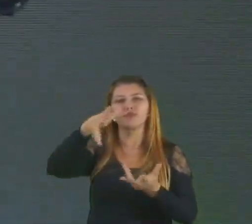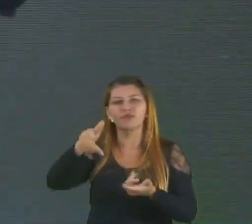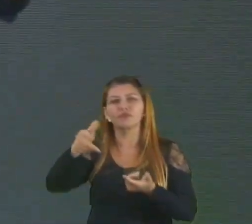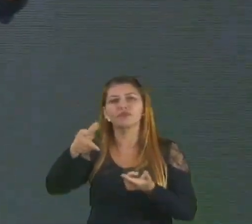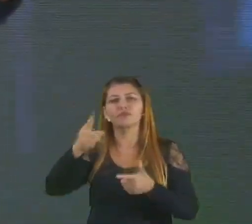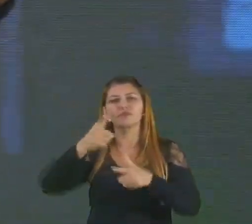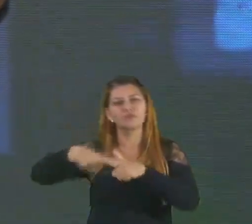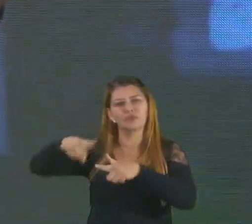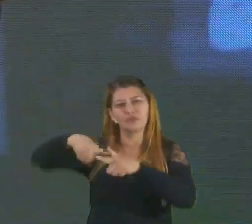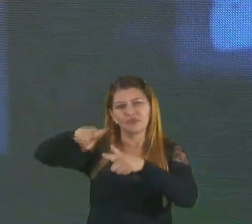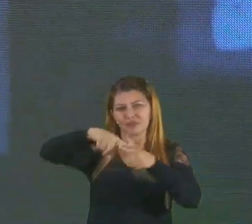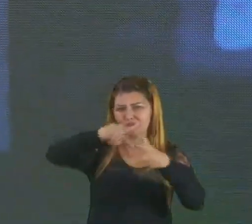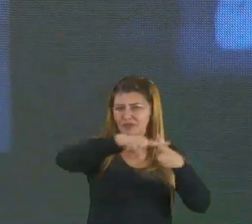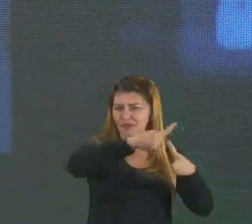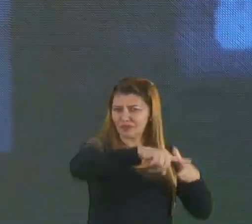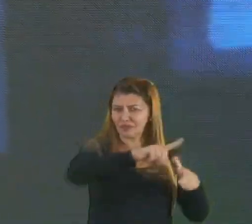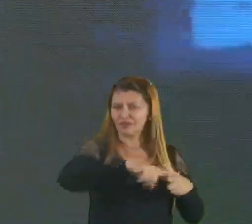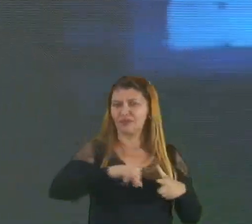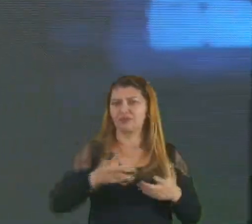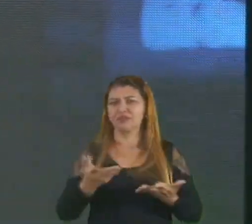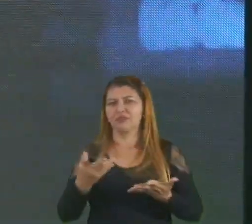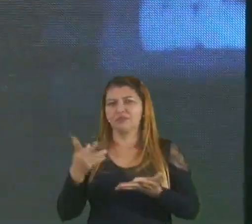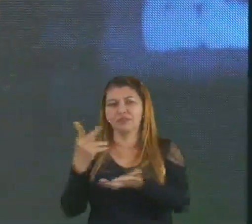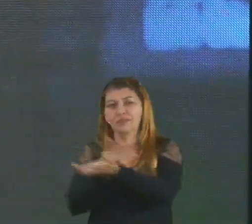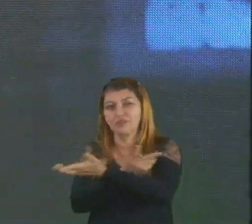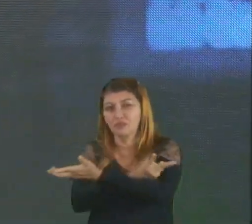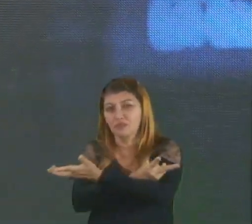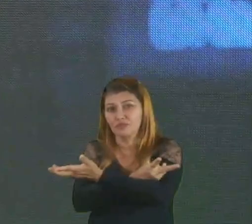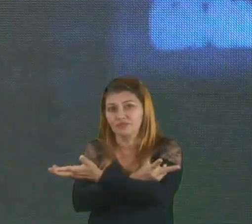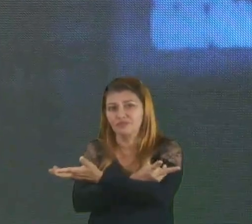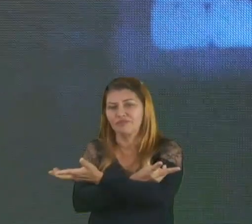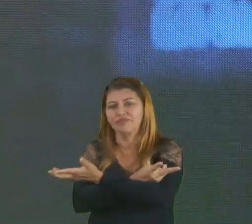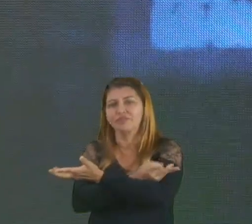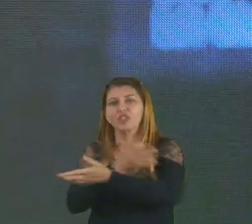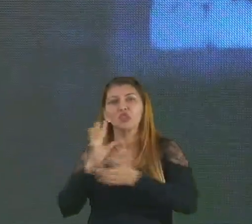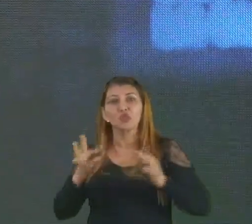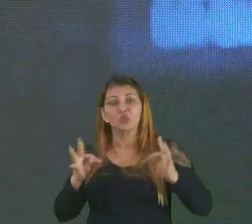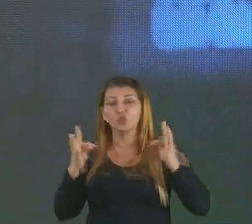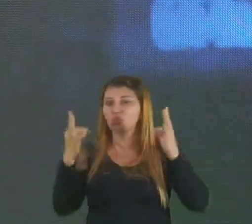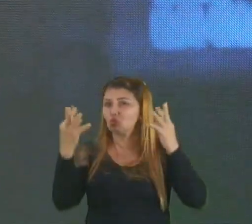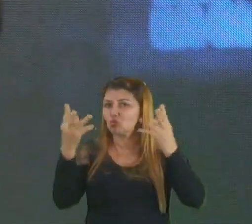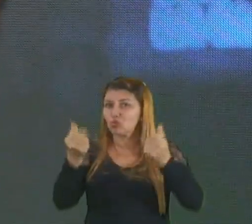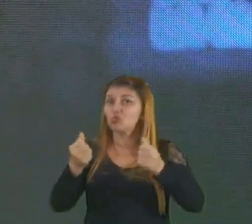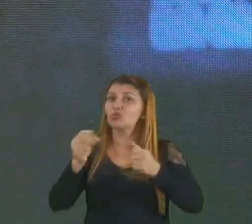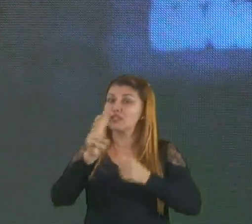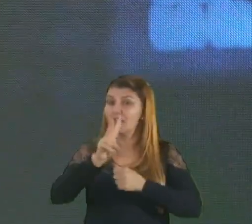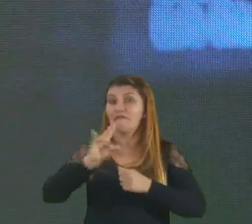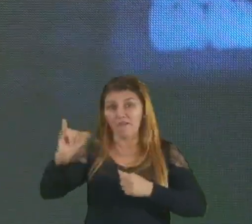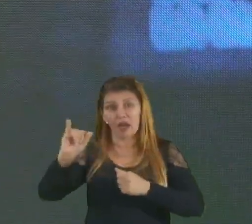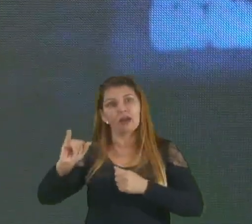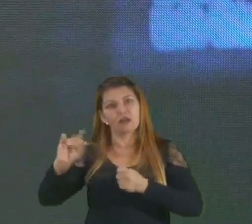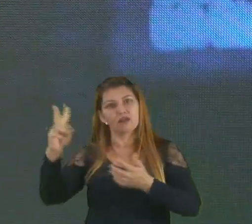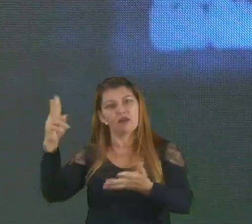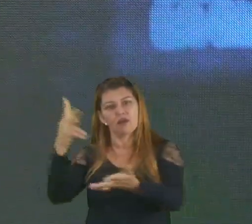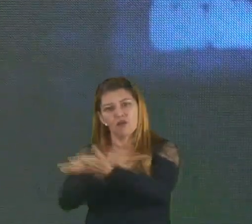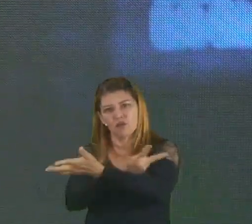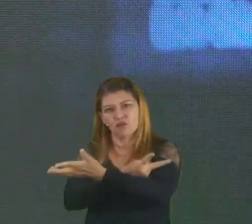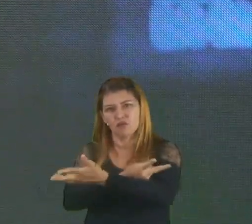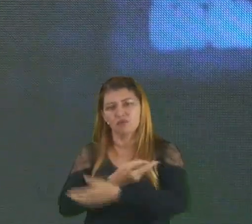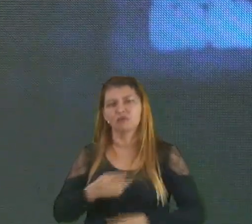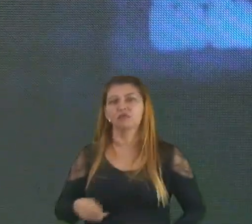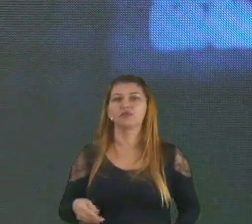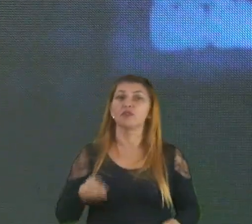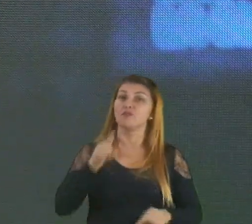dos fatos que estão acontecendo, diante de tudo que está para acontecer,